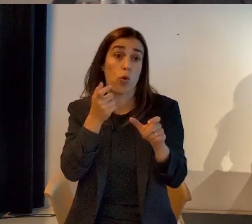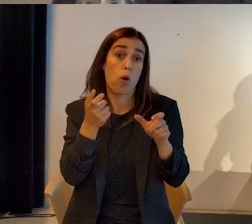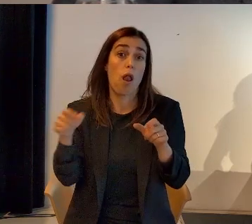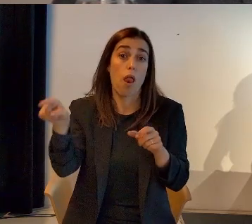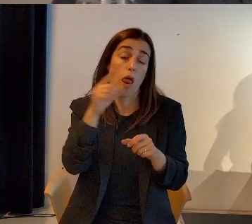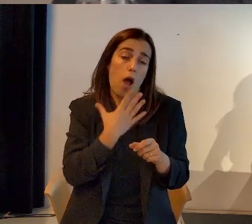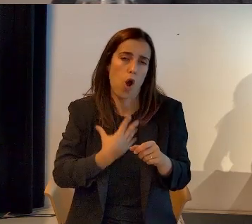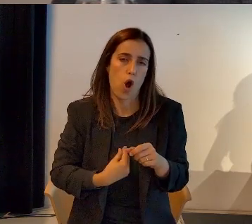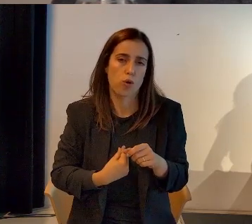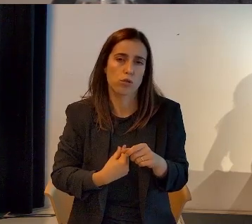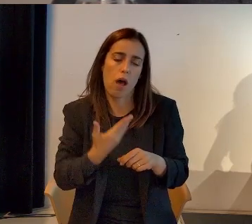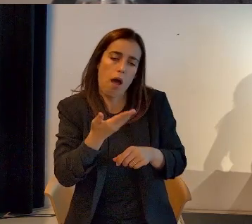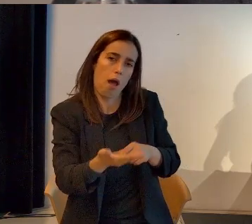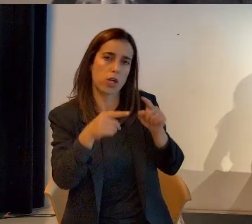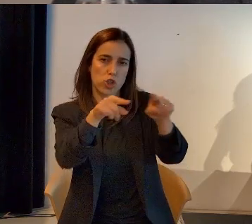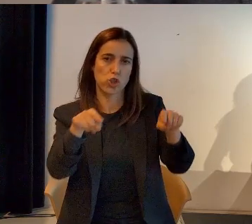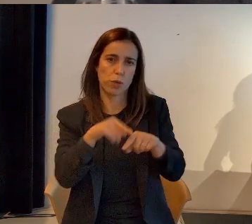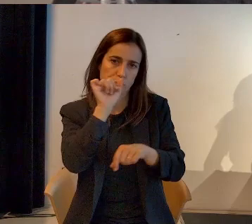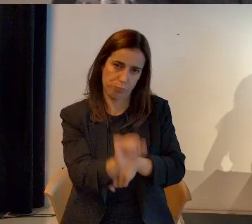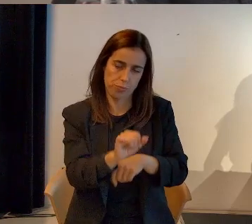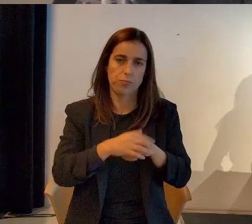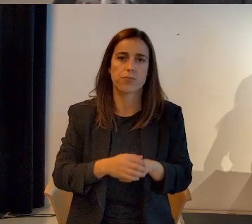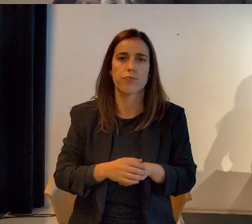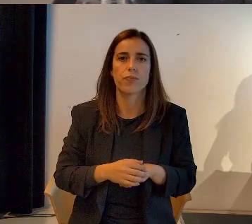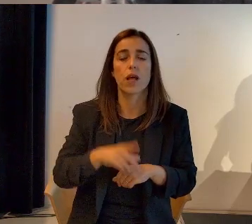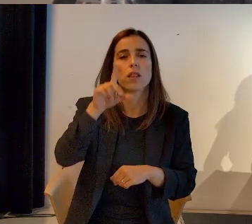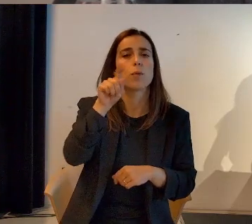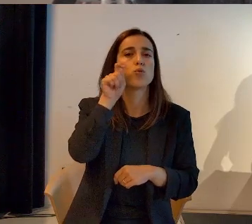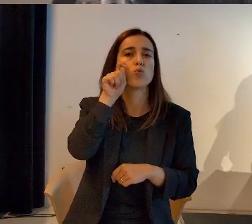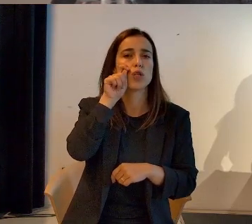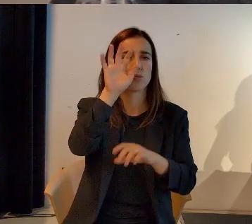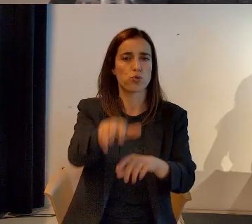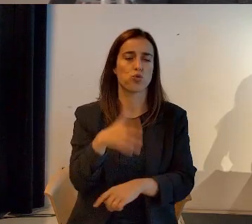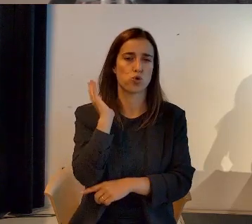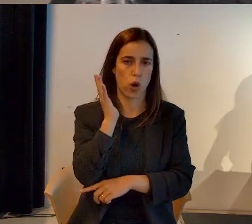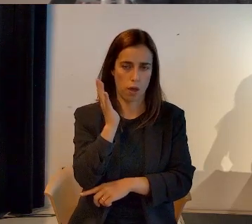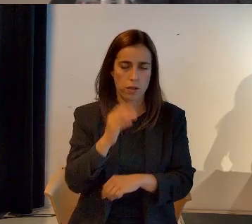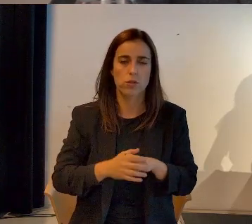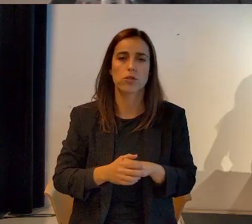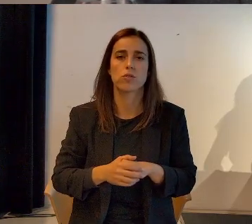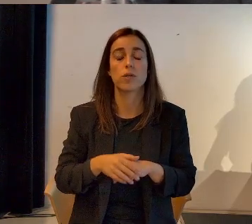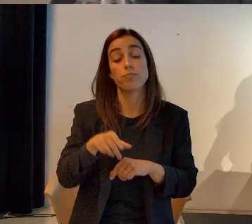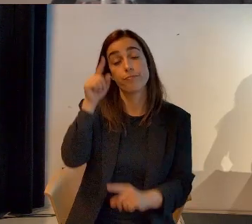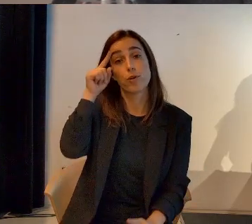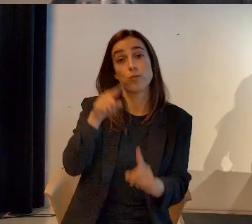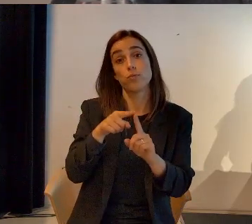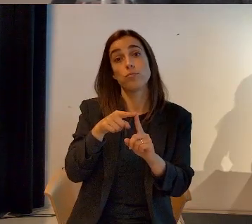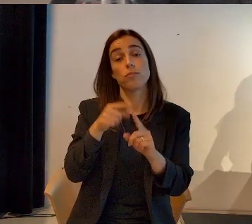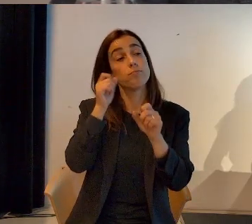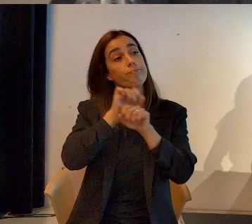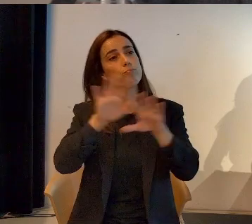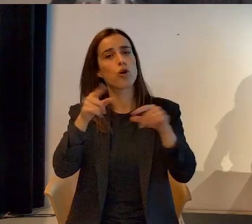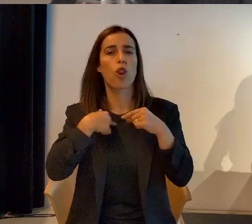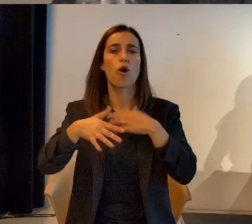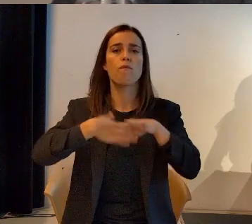forma terá o seu espaço no Agitagna. As jornadas de turismo, aproveitamos também este período para promover o que melhor fazemos em